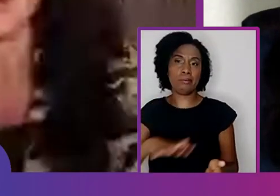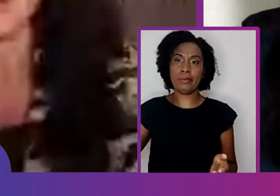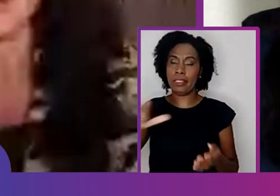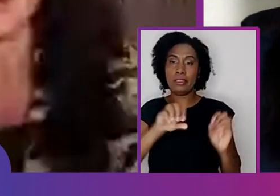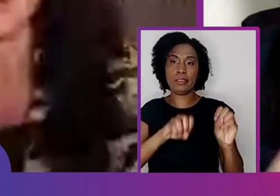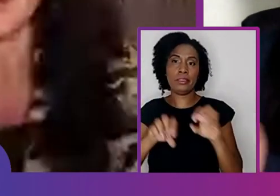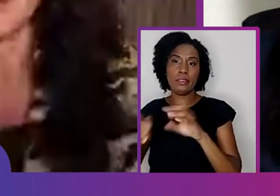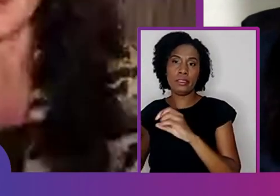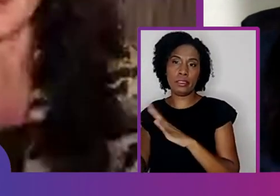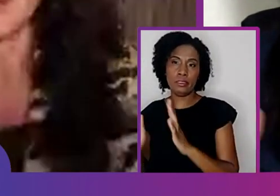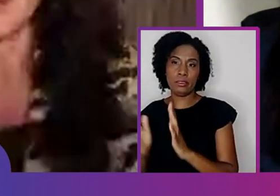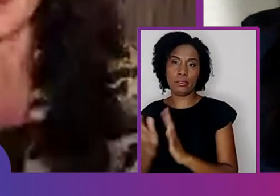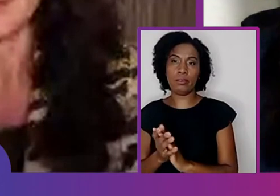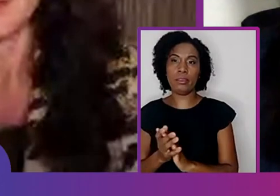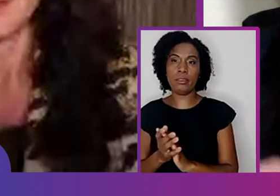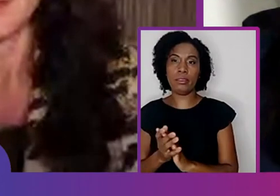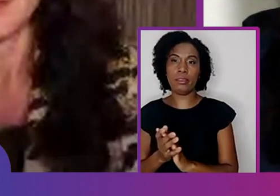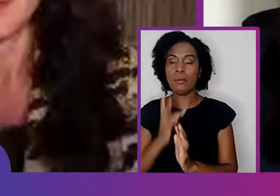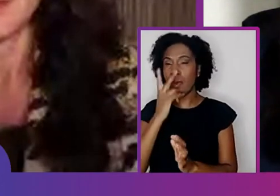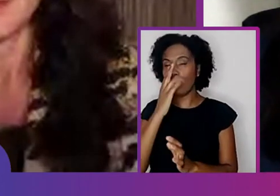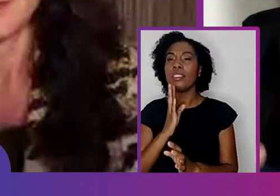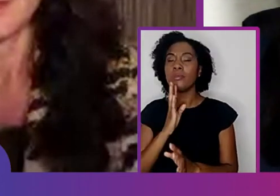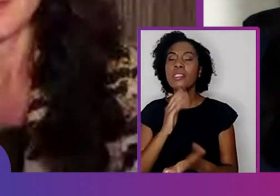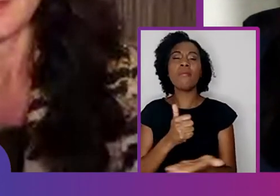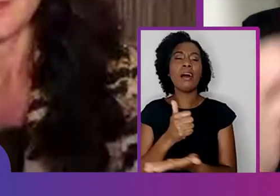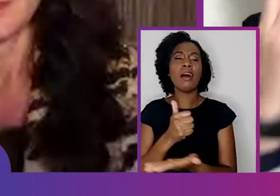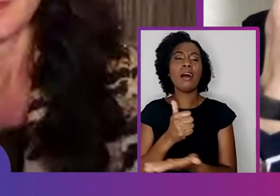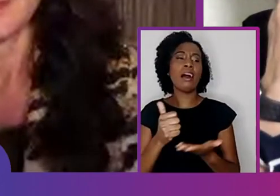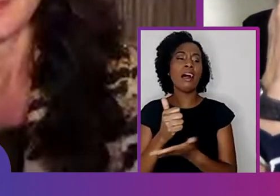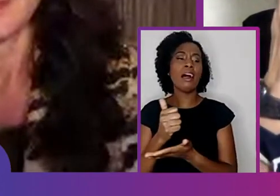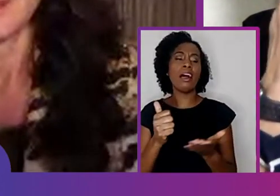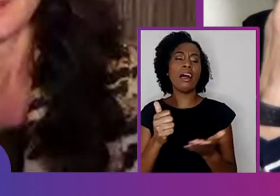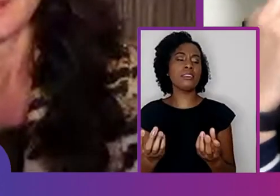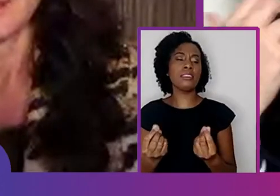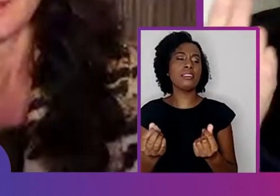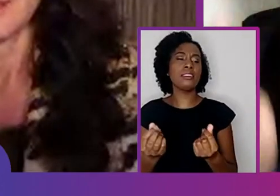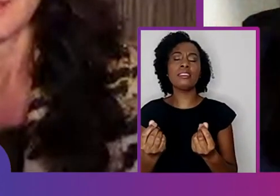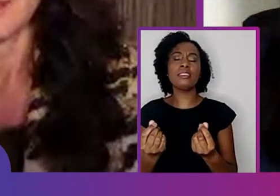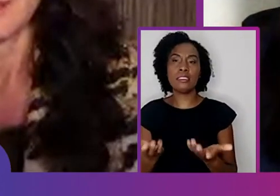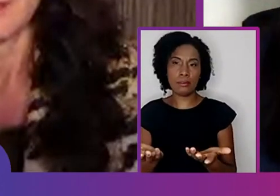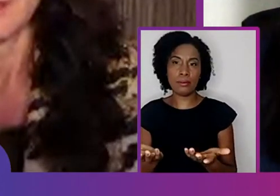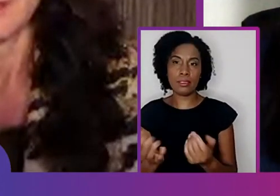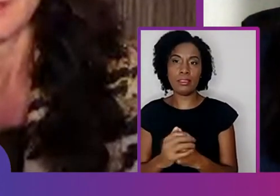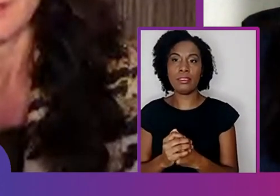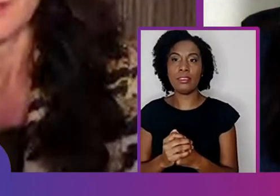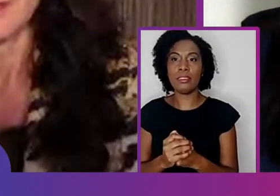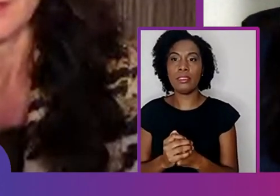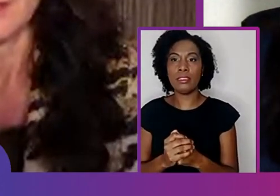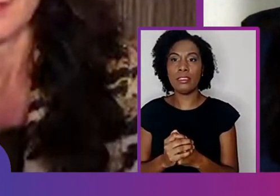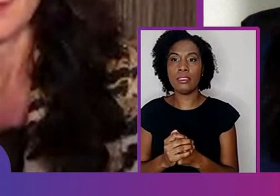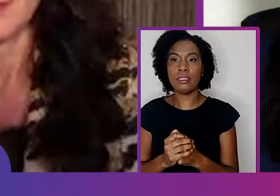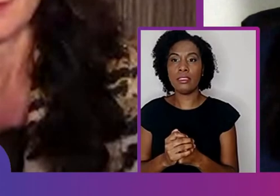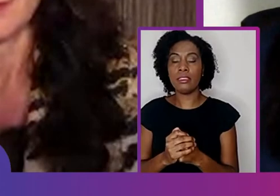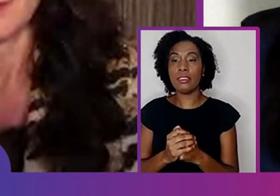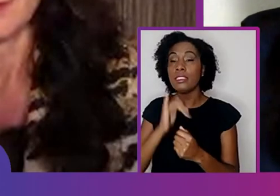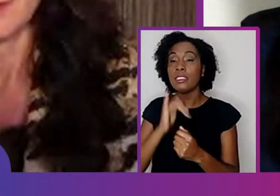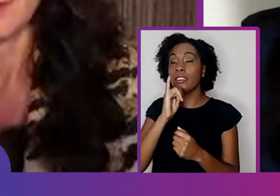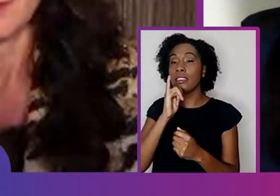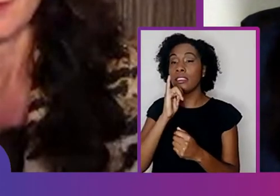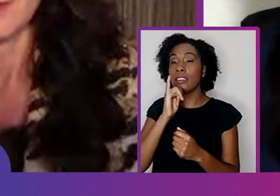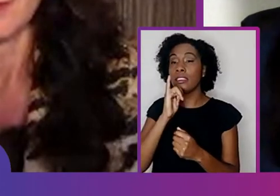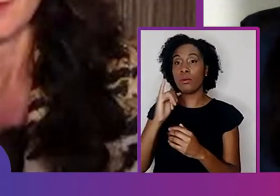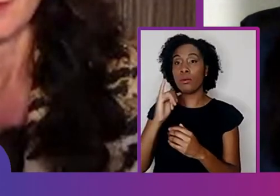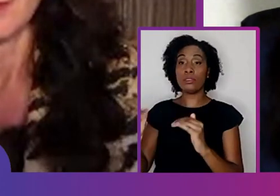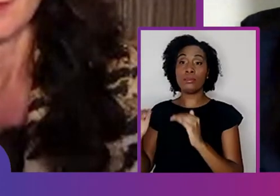superficial. Então, o vírus na escola, lá no ensino, até mesmo no ensino médio, a depender da qualidade do ensino médio que nós estamos falando, ele